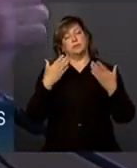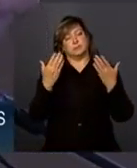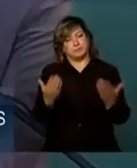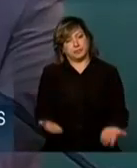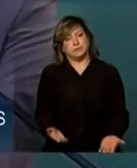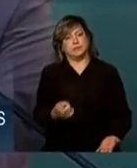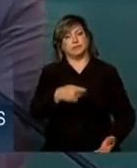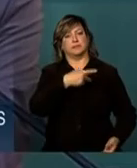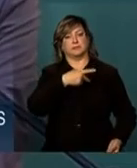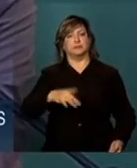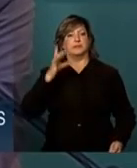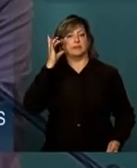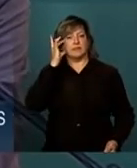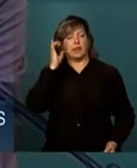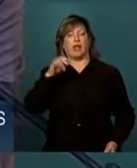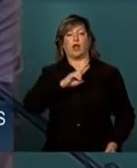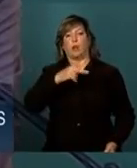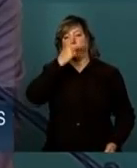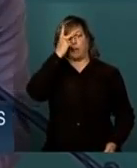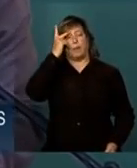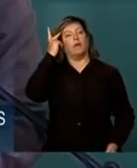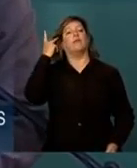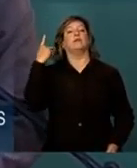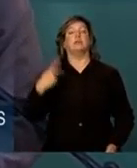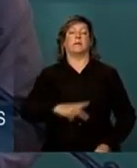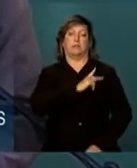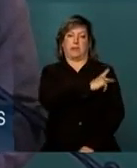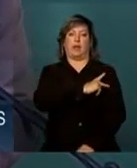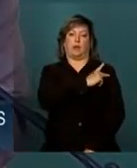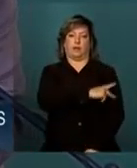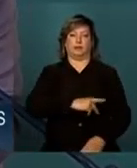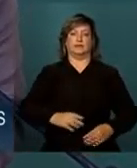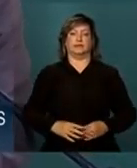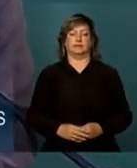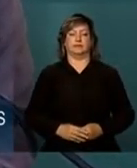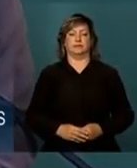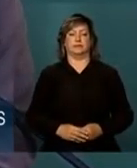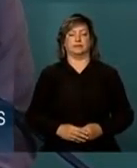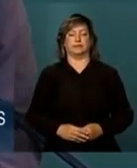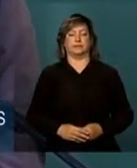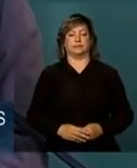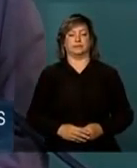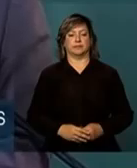fazemos em nome do povo do Piauí. O outro,